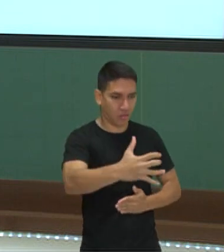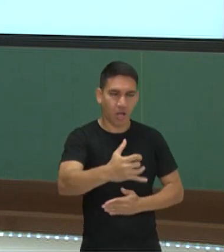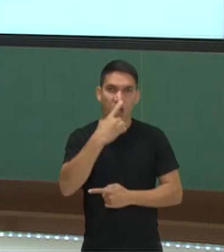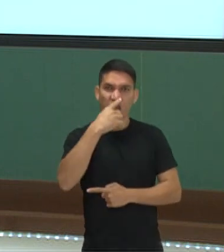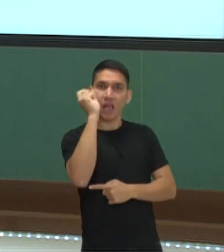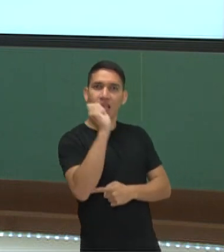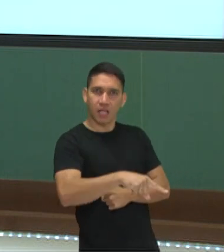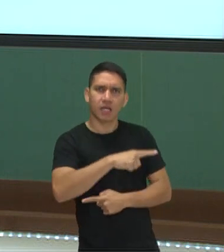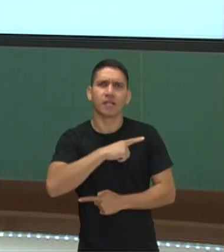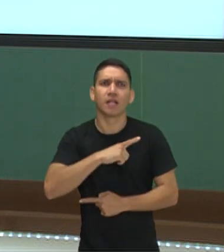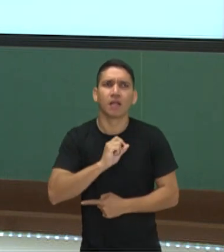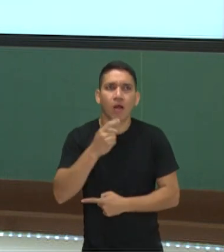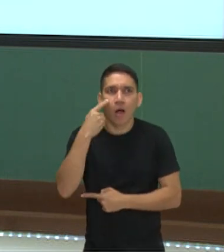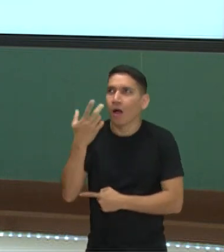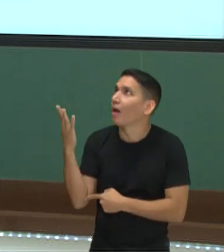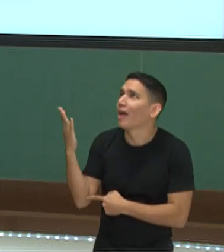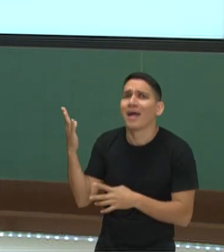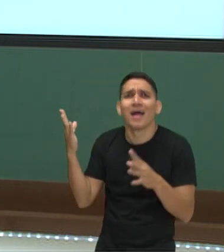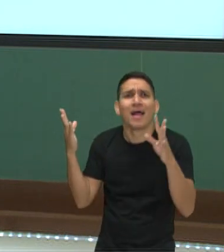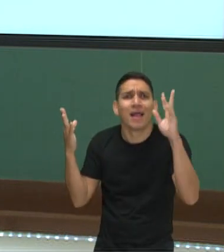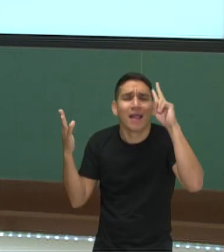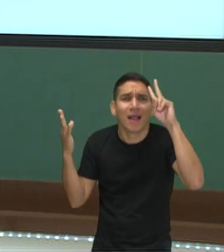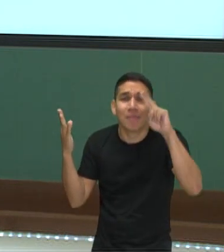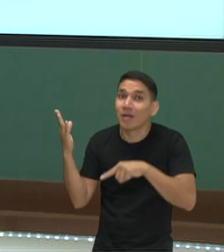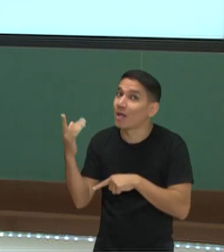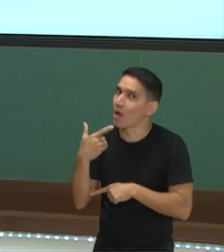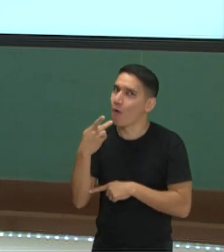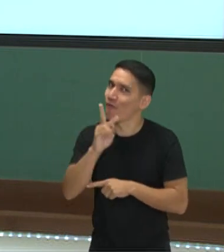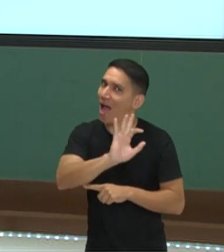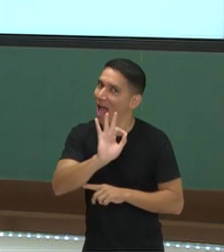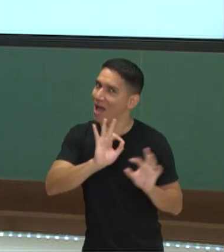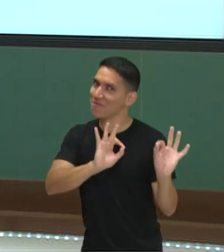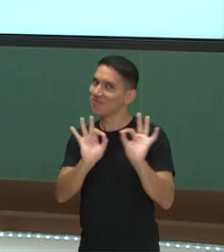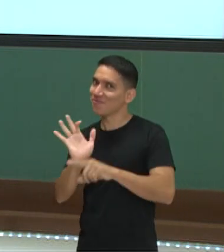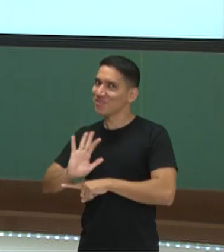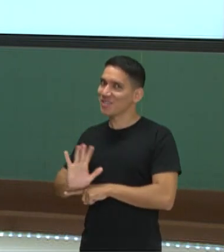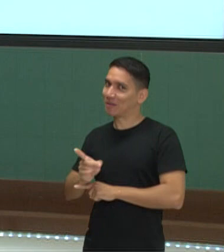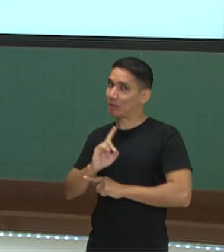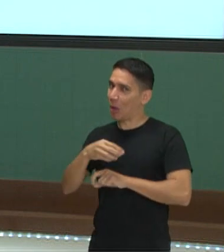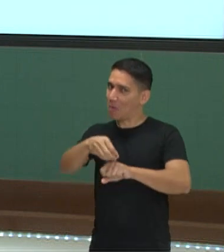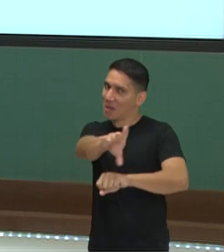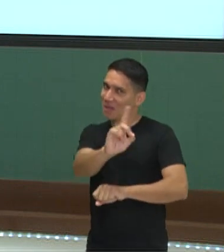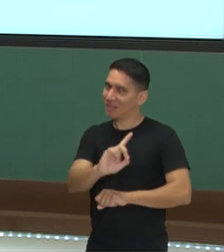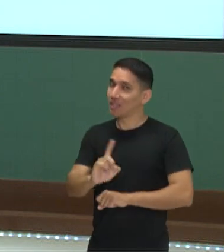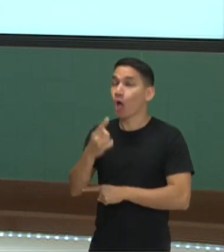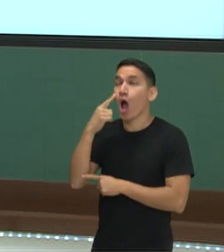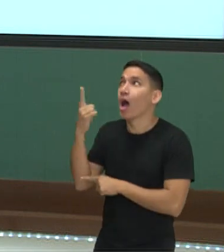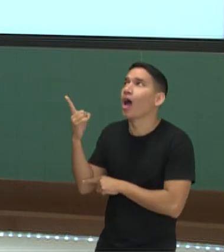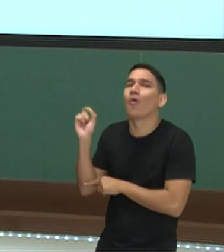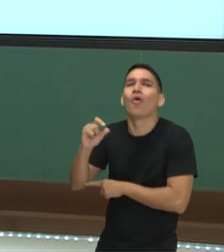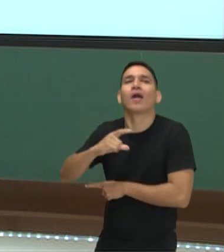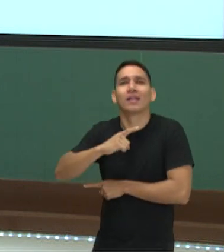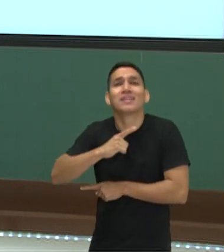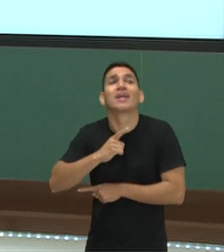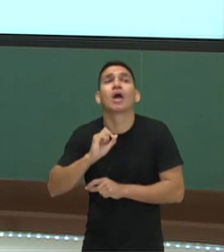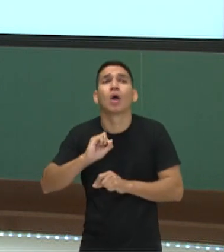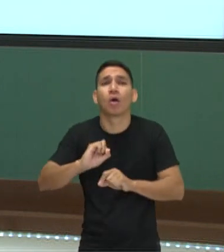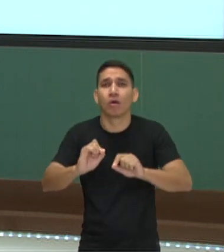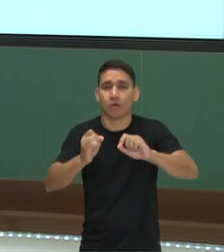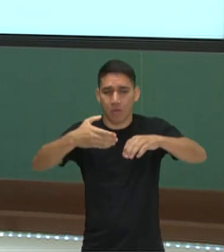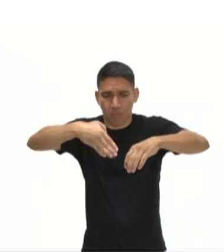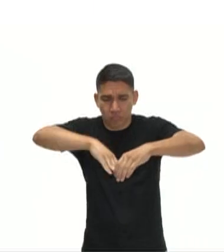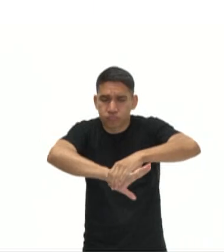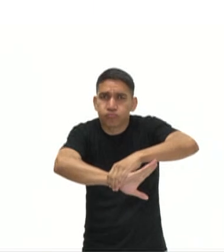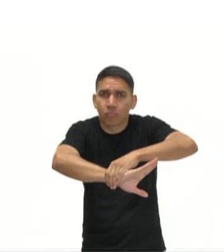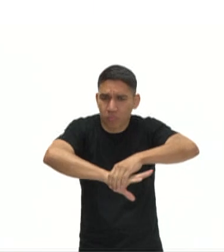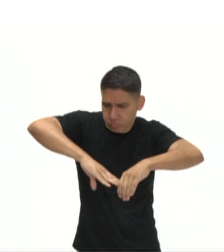lixo. E vocês lembram dessa parte? Eu não posso contar o filme, eu não quero contar spoiler. Que tinha uma botinha com